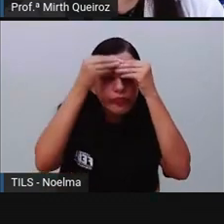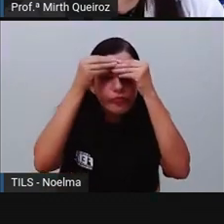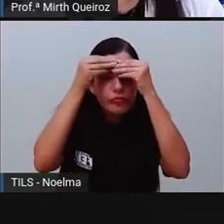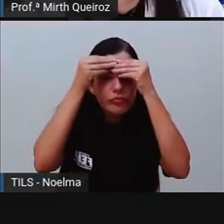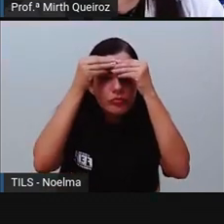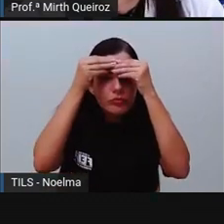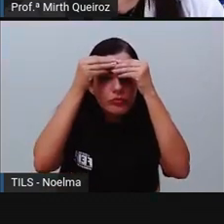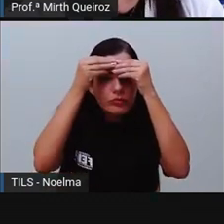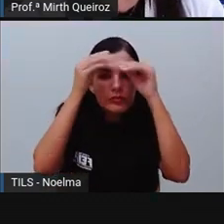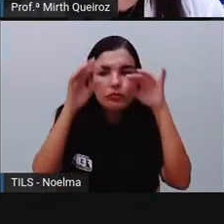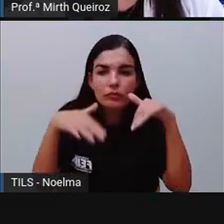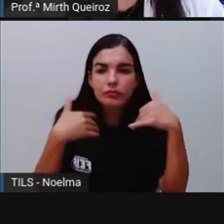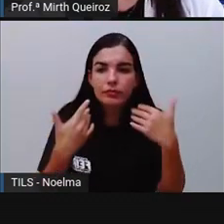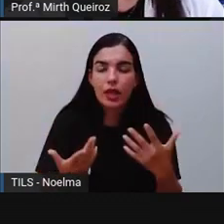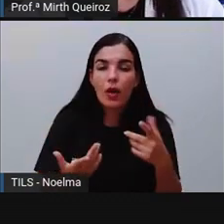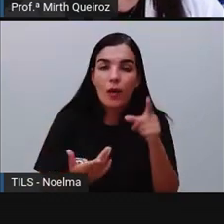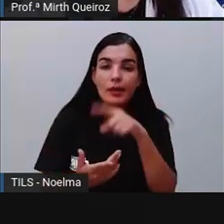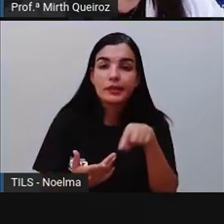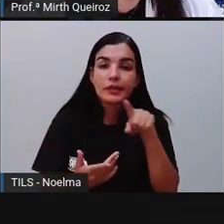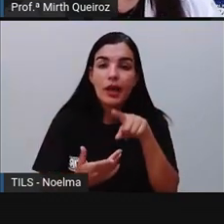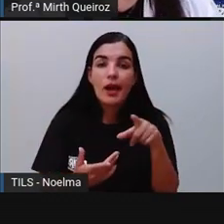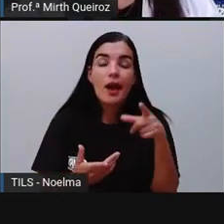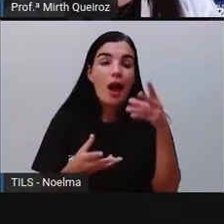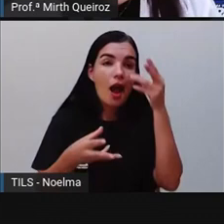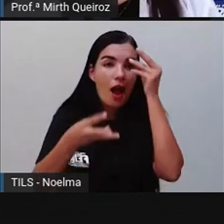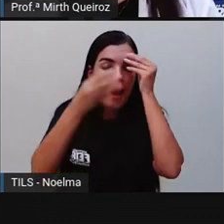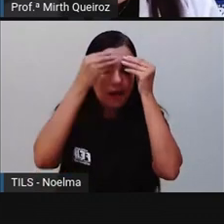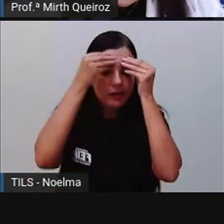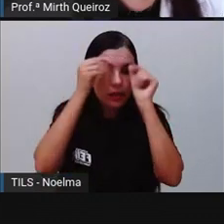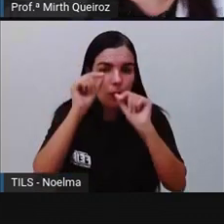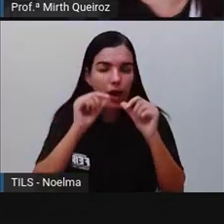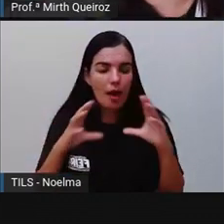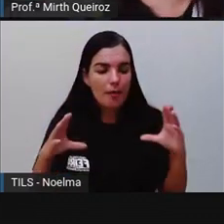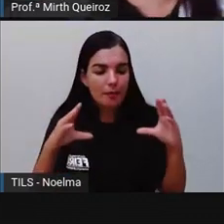combinações, neste caso, né? Essas combinações é quando a gente pega,